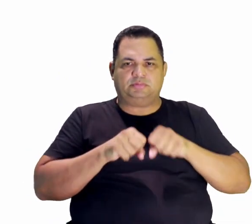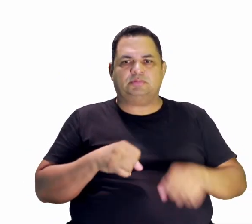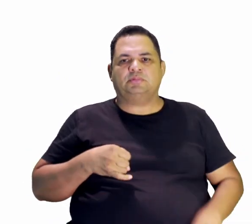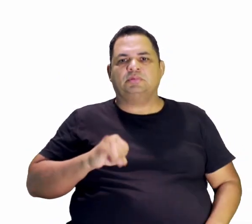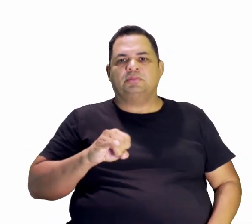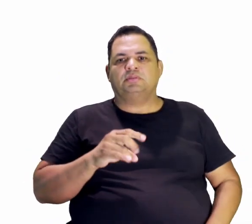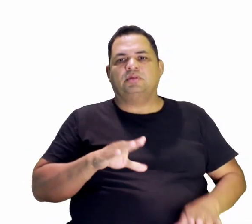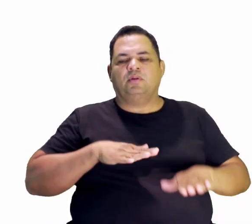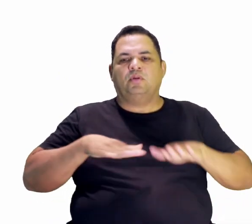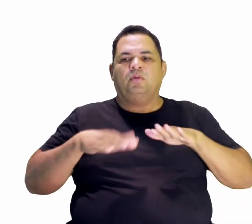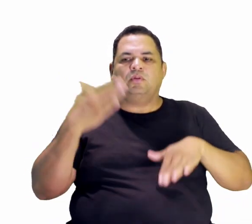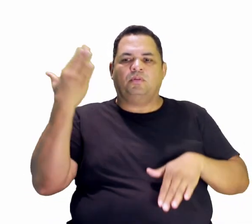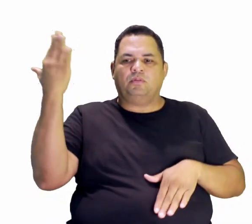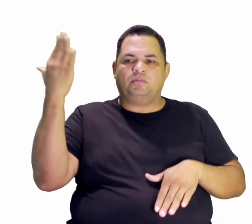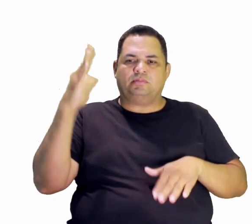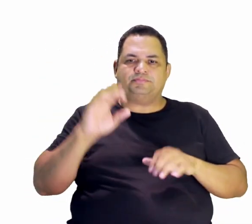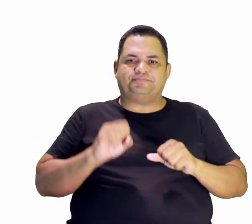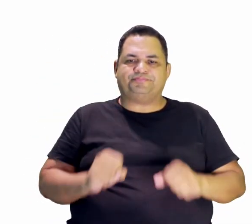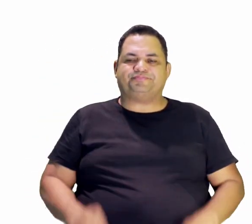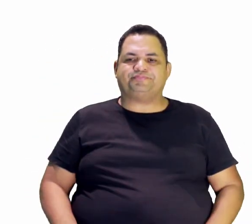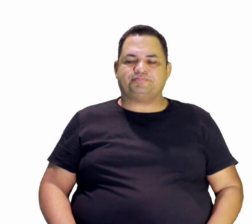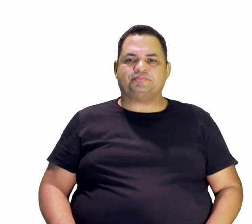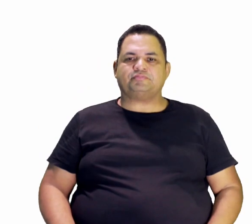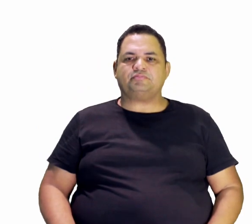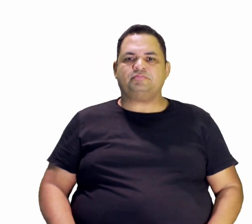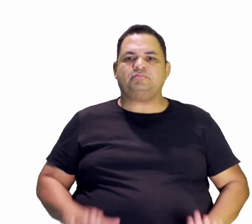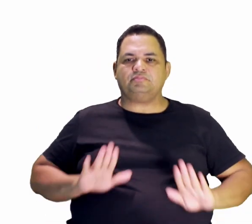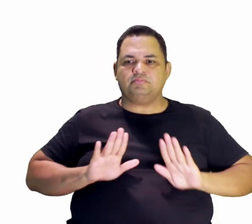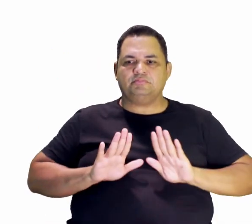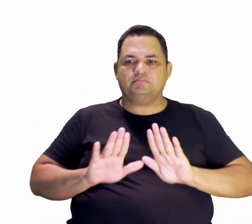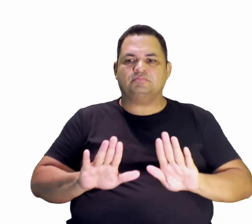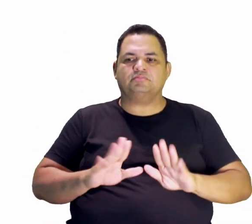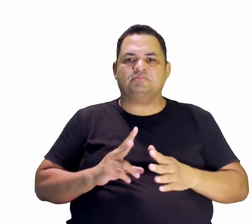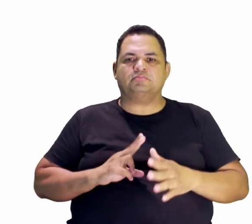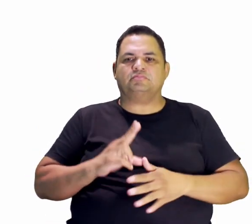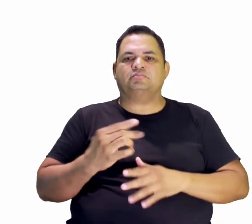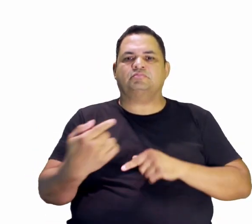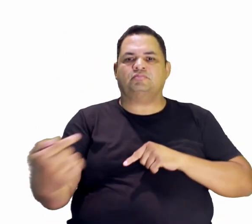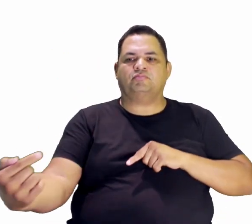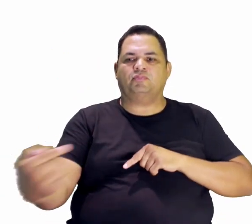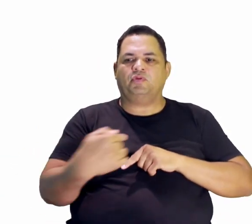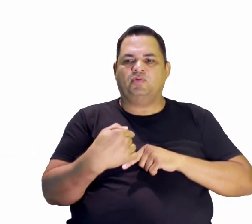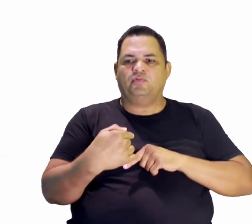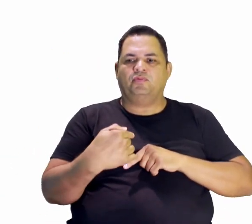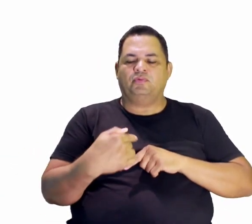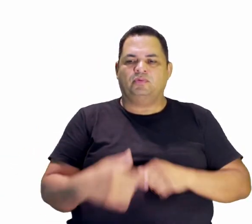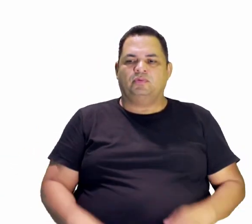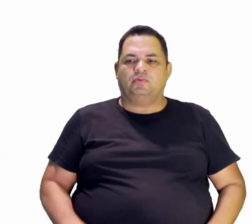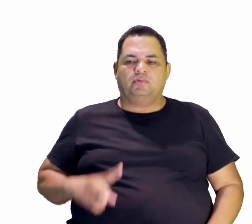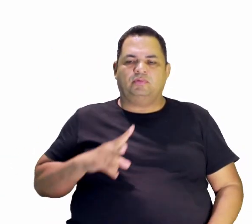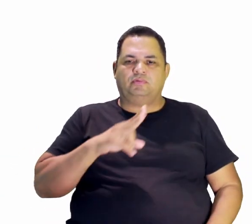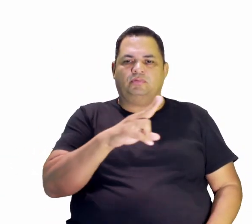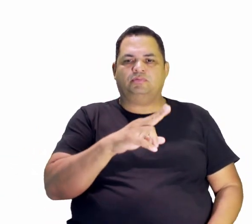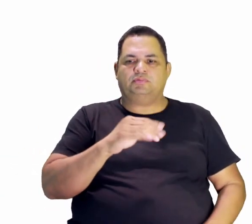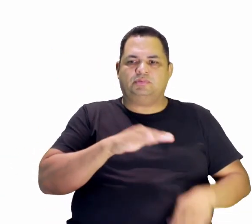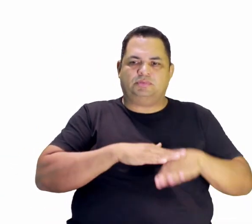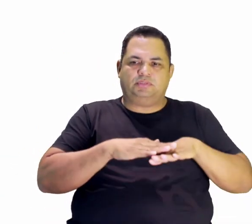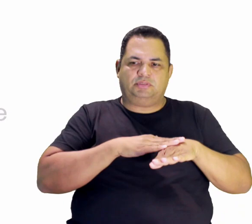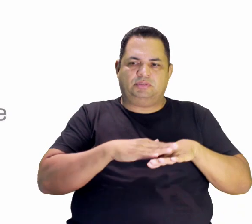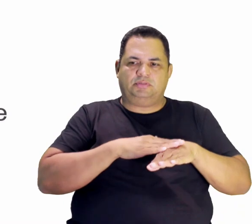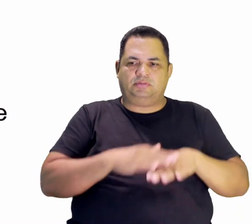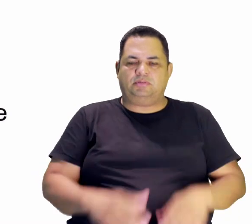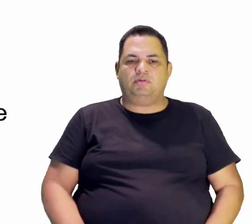fizesse um movimento aqui de empurrar desse lado, aí a força de atrito vira para cá. tá? Nesse caso aí está certinho.